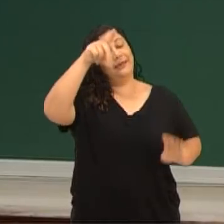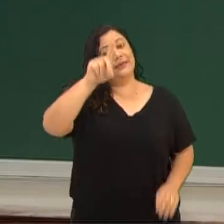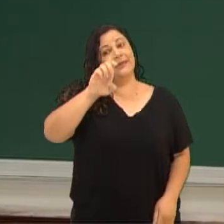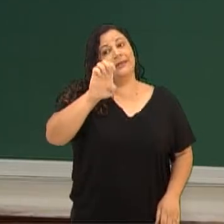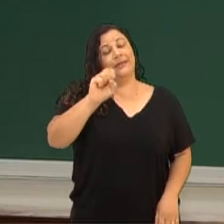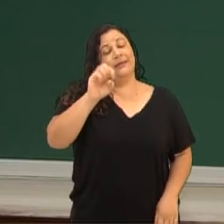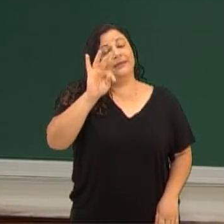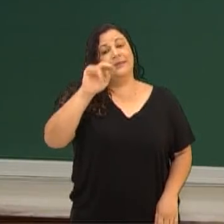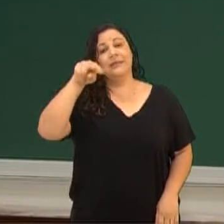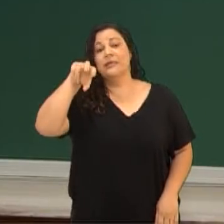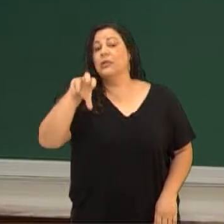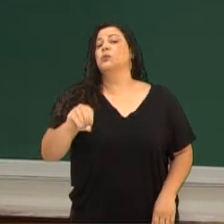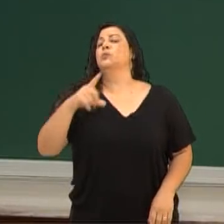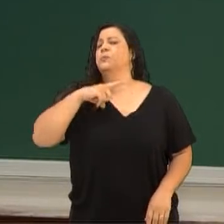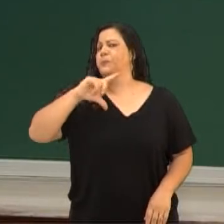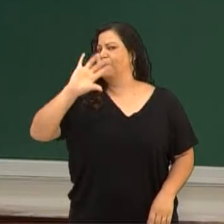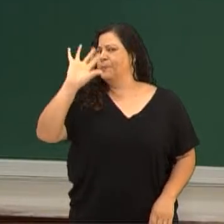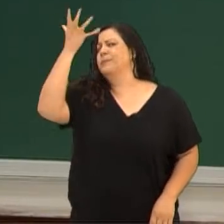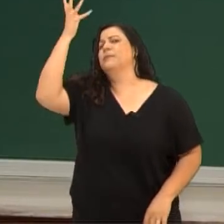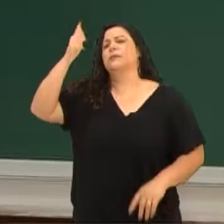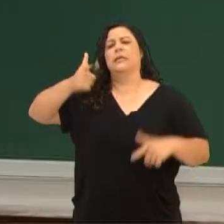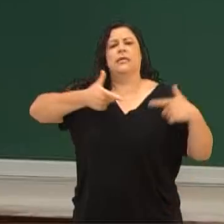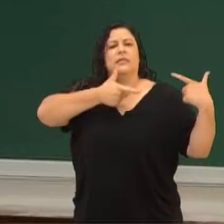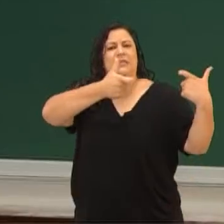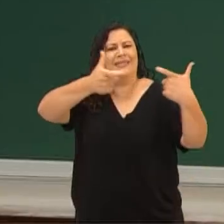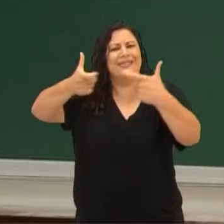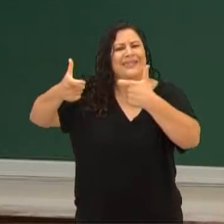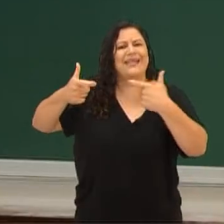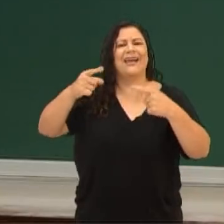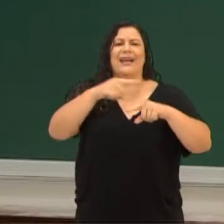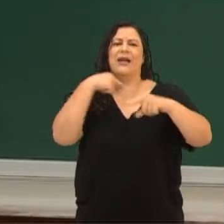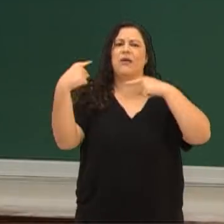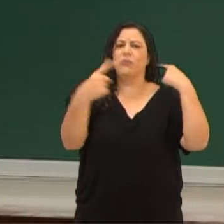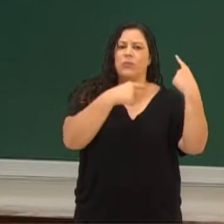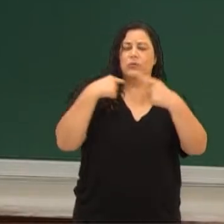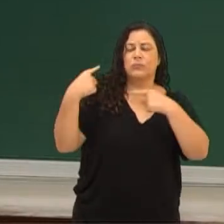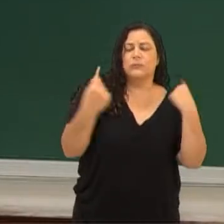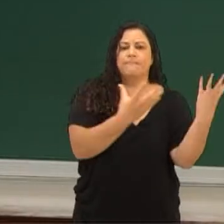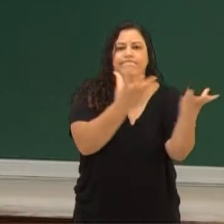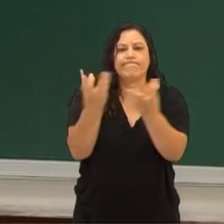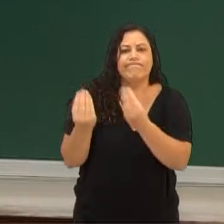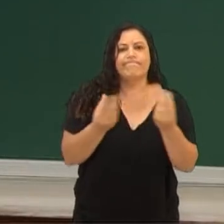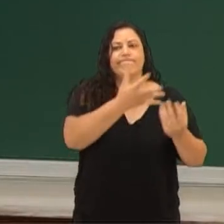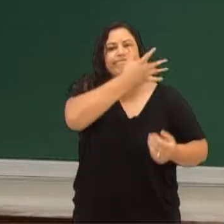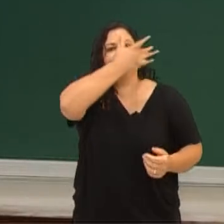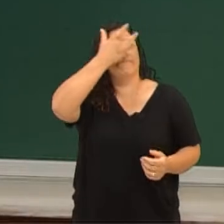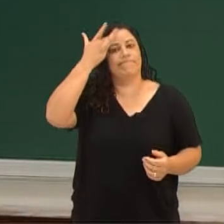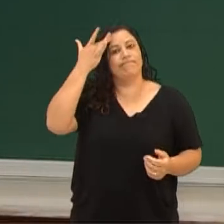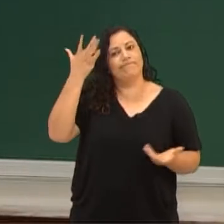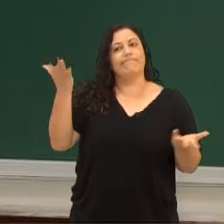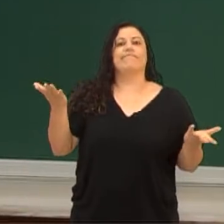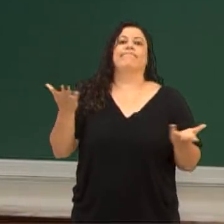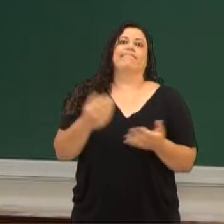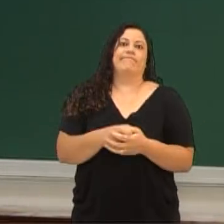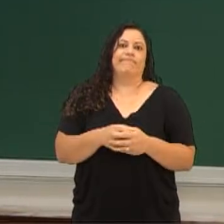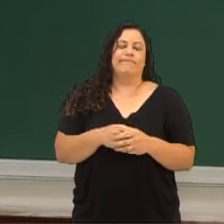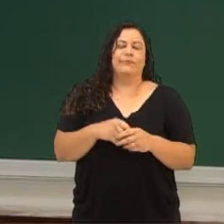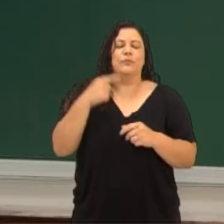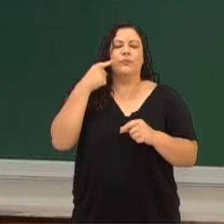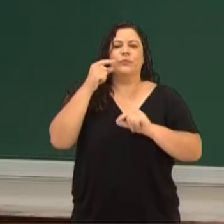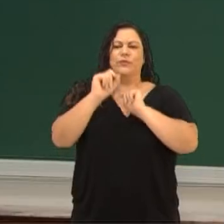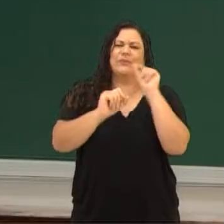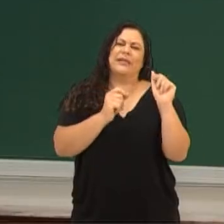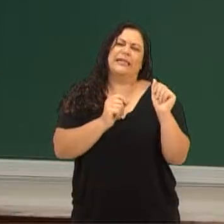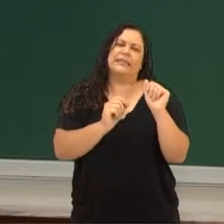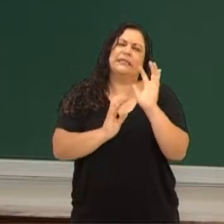guerras civis, né, e a morte de muitos civis, por motivos religiosos, disputa de território, né?